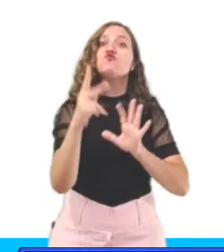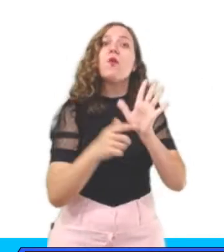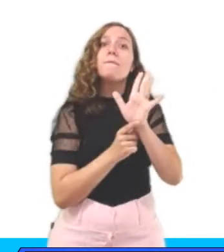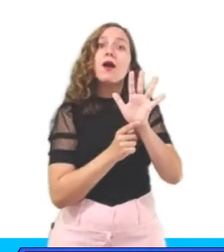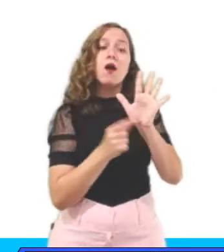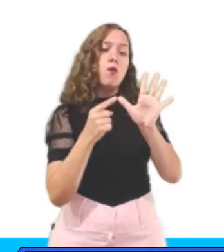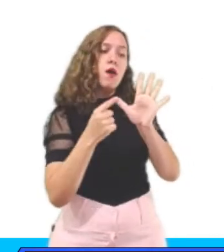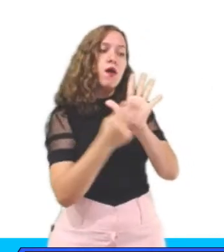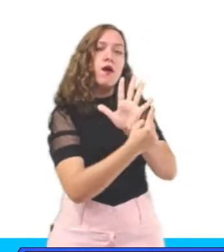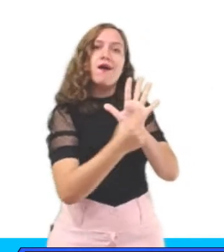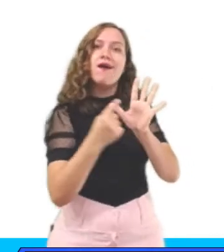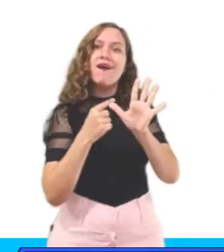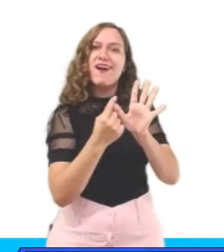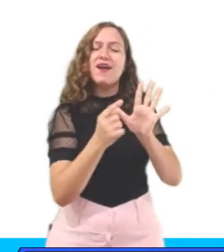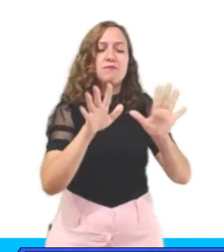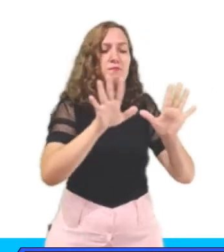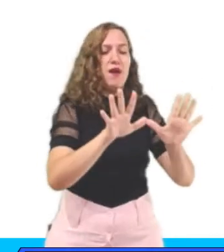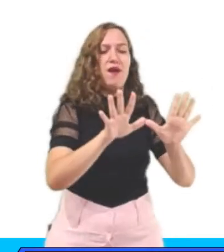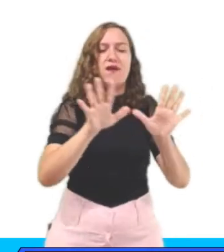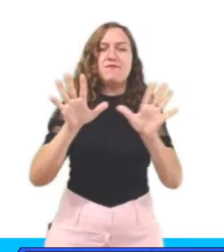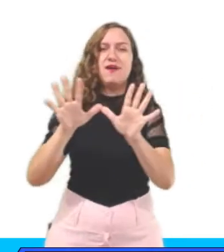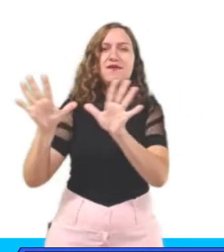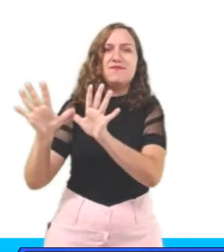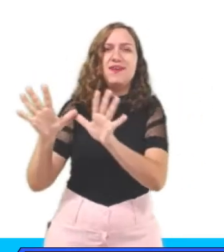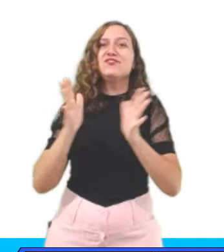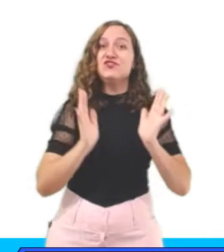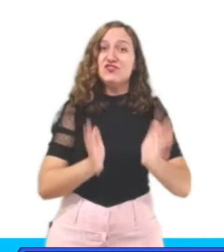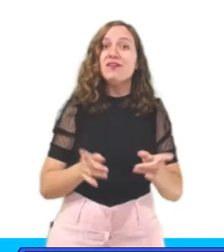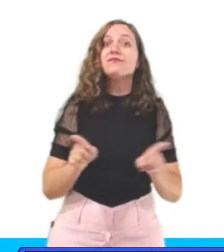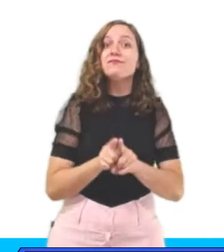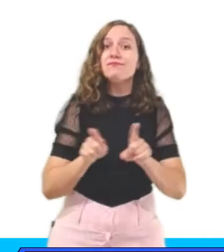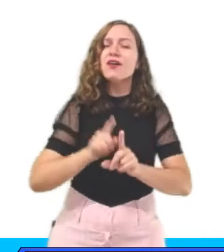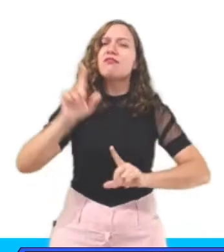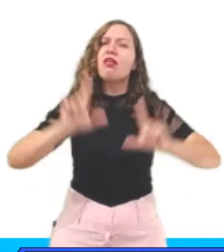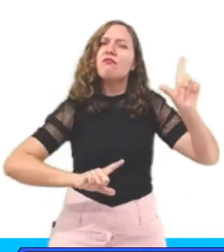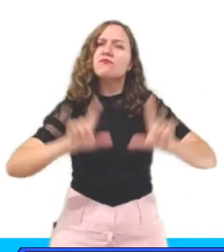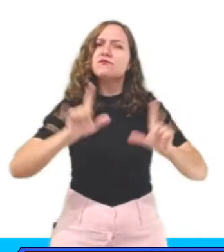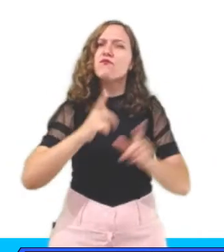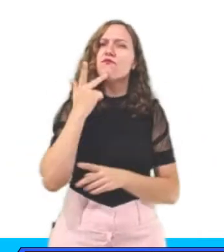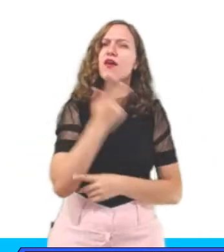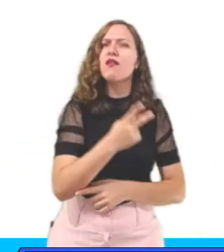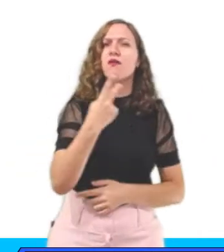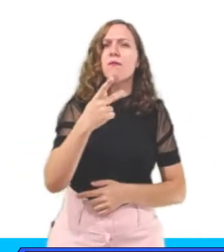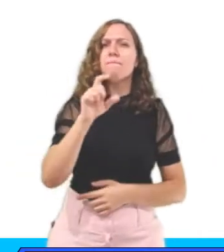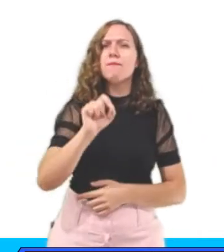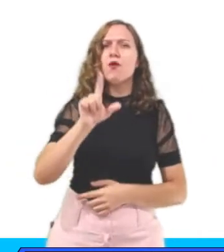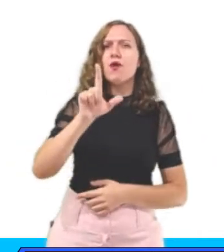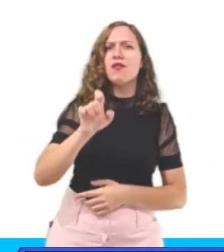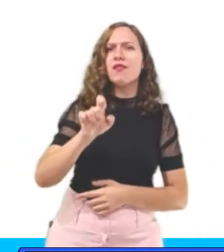a polegada? Já viu os comerciais de TV? Eles falam sempre nas